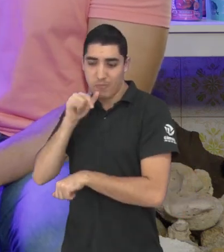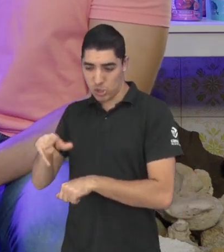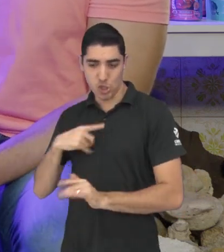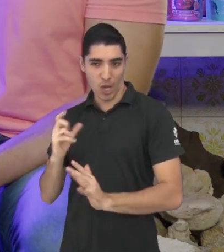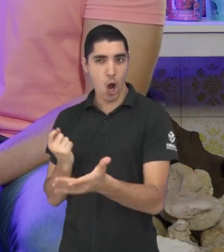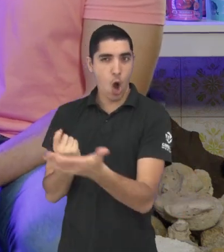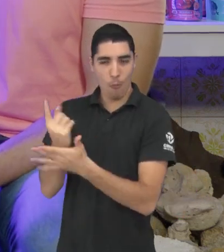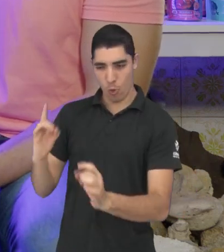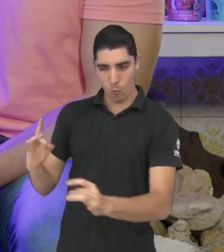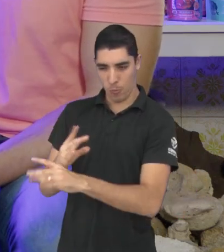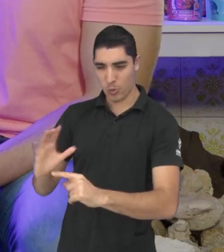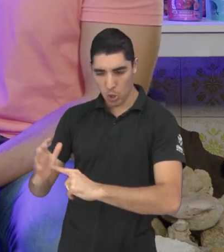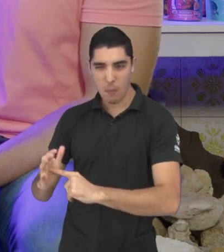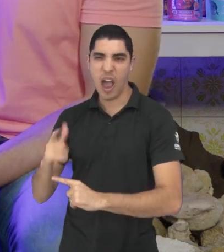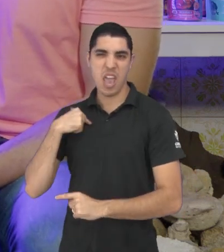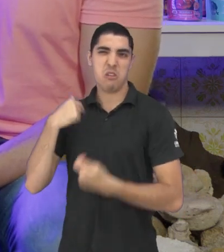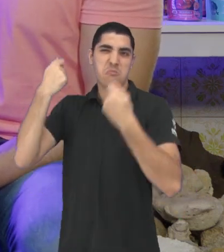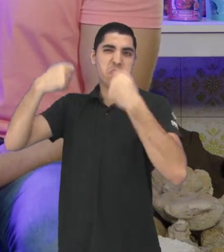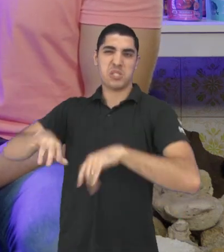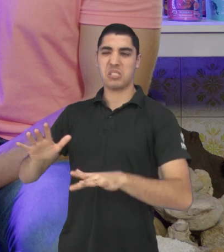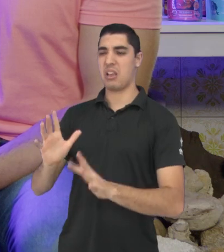ter que fazer essa limpeza por conta própria?